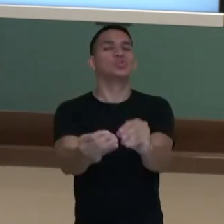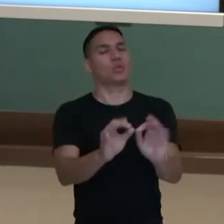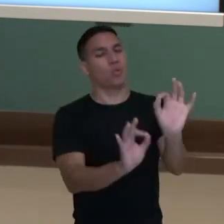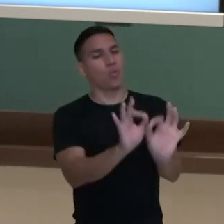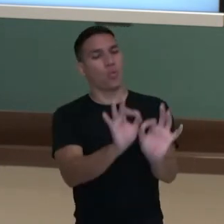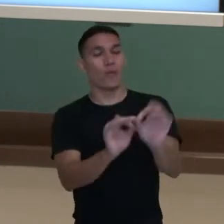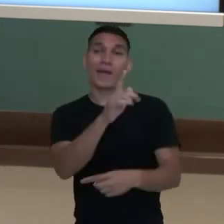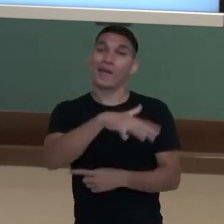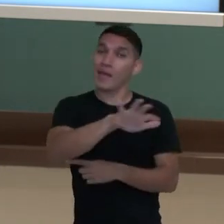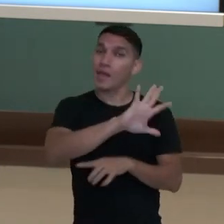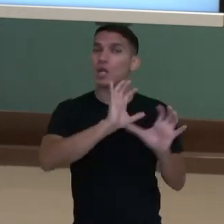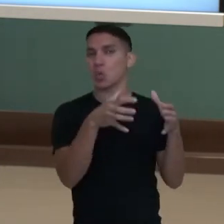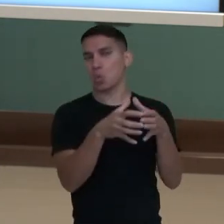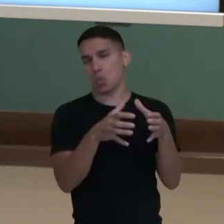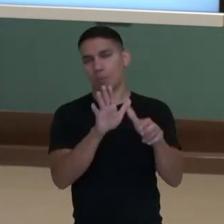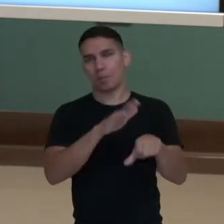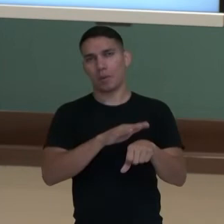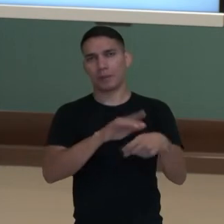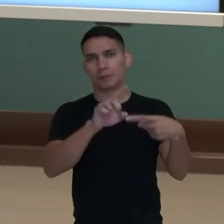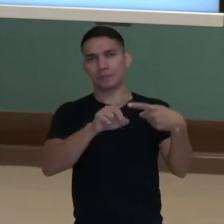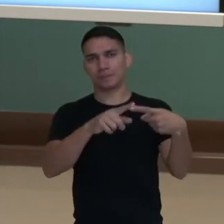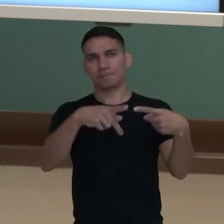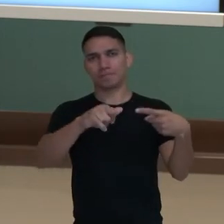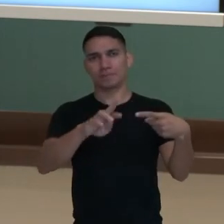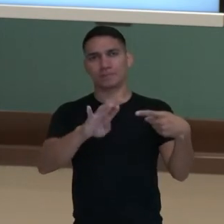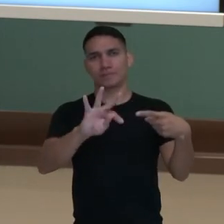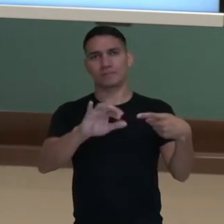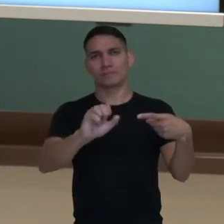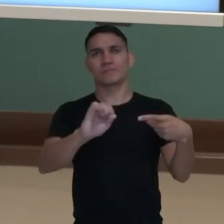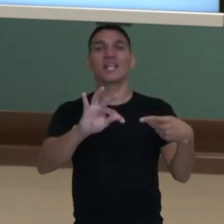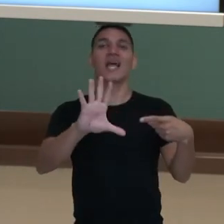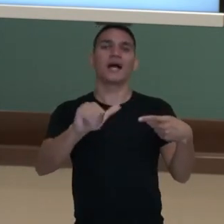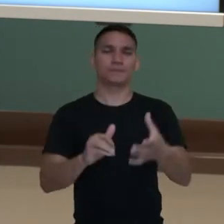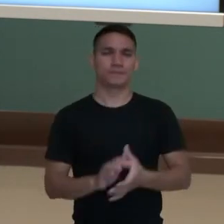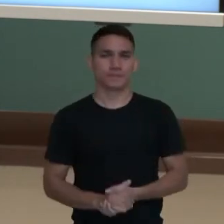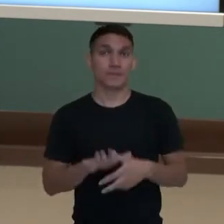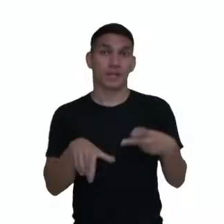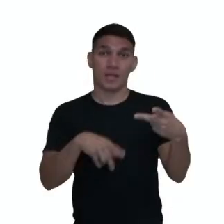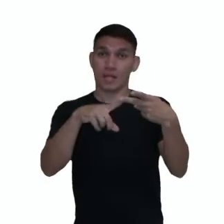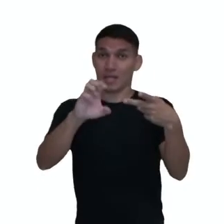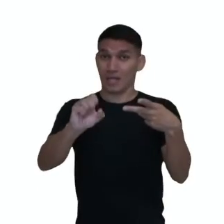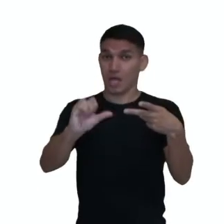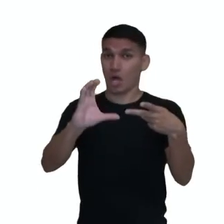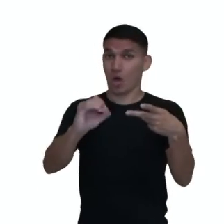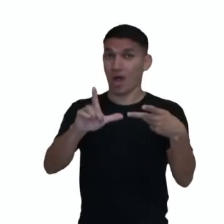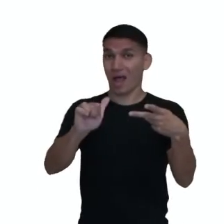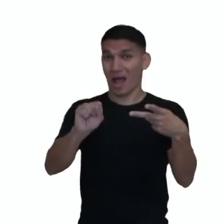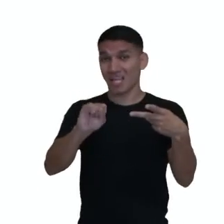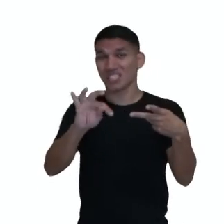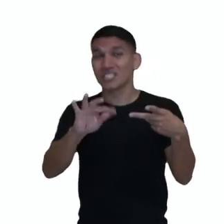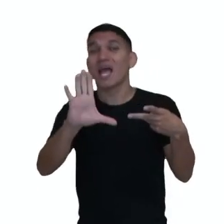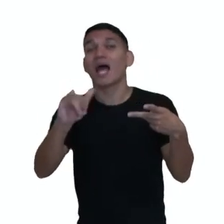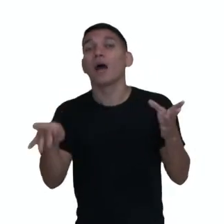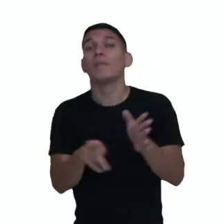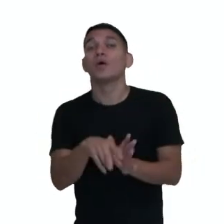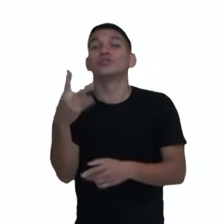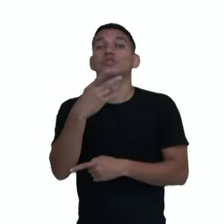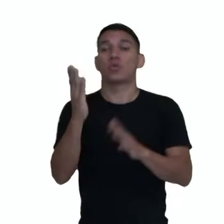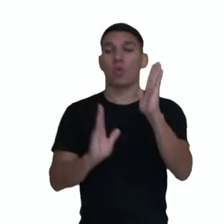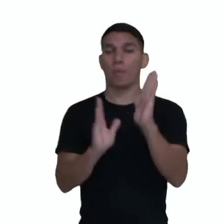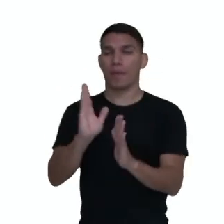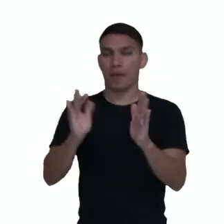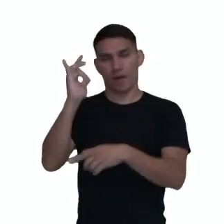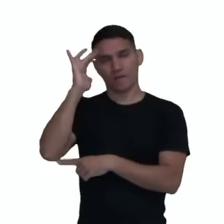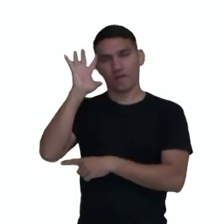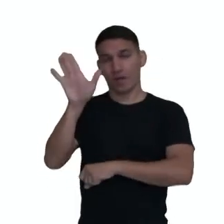essa galera na época da patrística. Bom, a escolástica foi o segundo período da filosofia medieval. Aí a